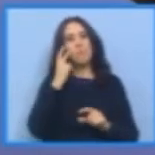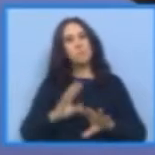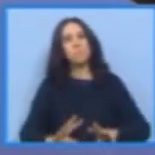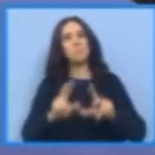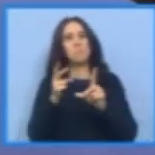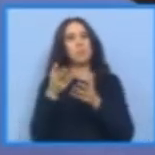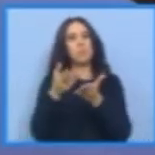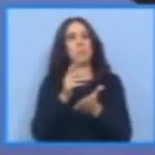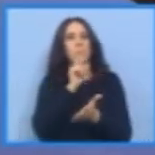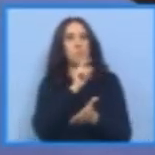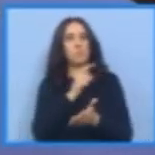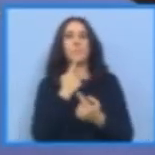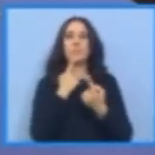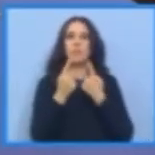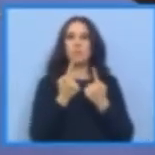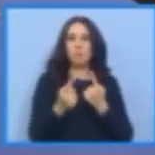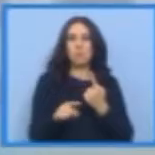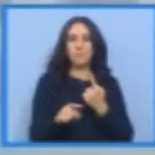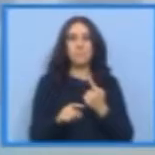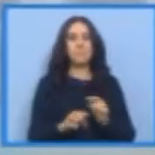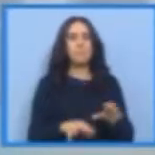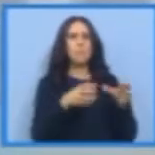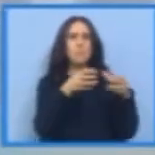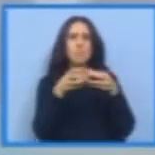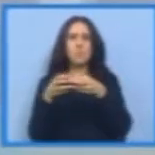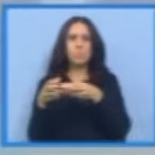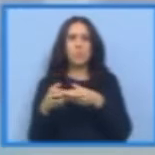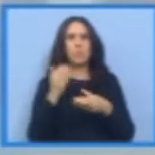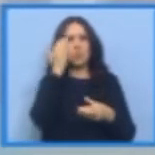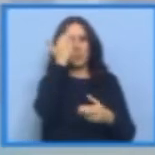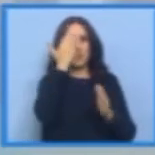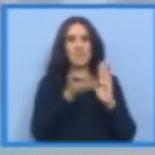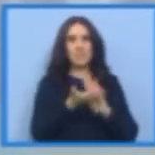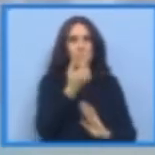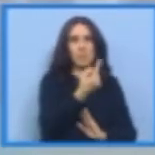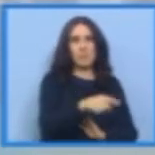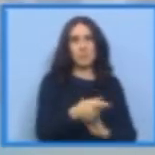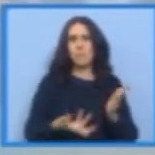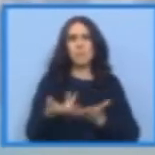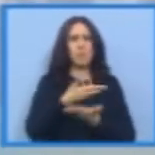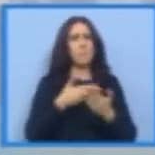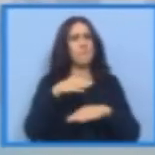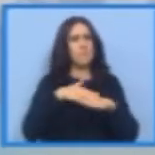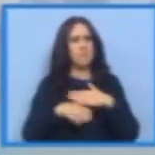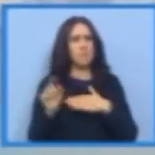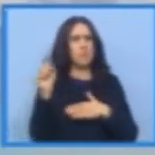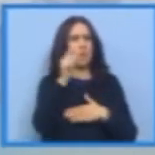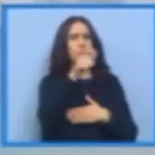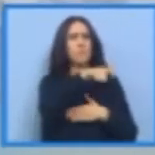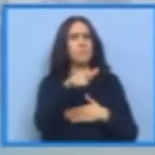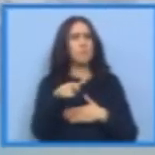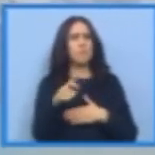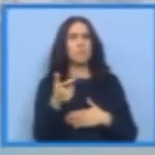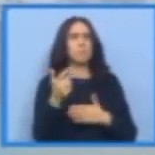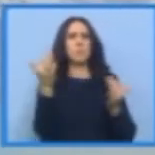existe este diálogo, há grupos mais conscientes desta dinâmica que já o fazem. Há pessoas que chegam,